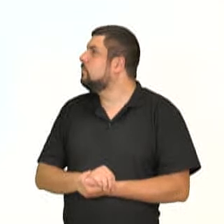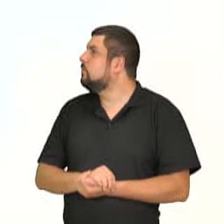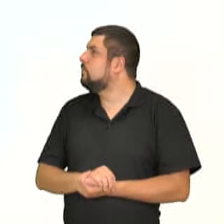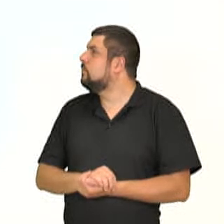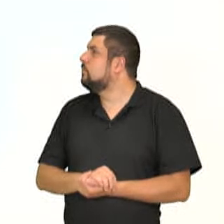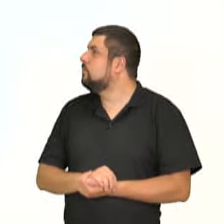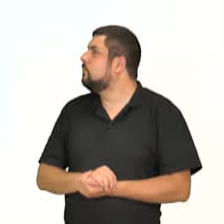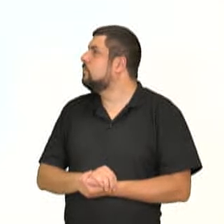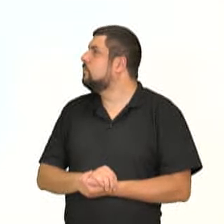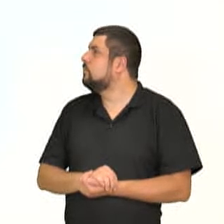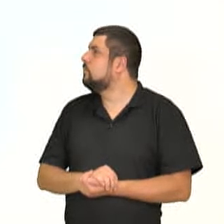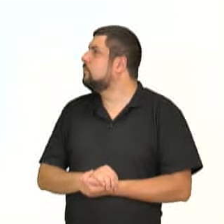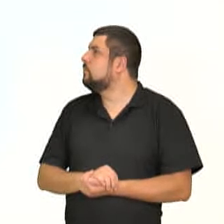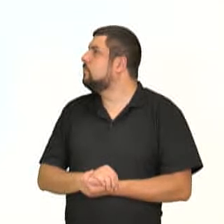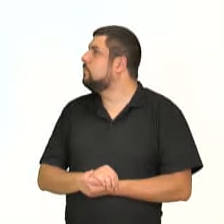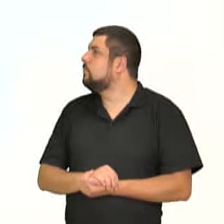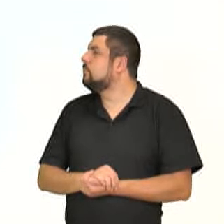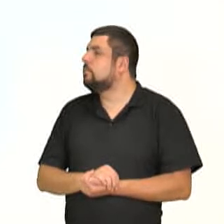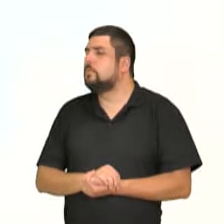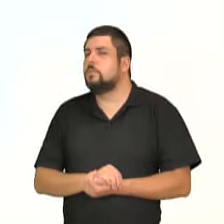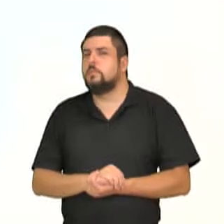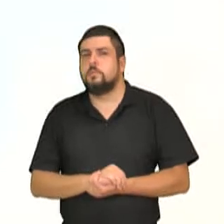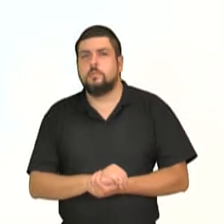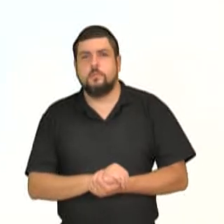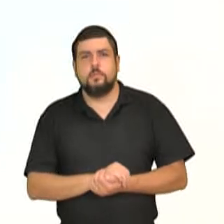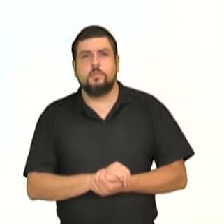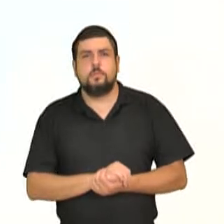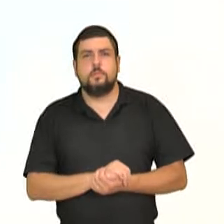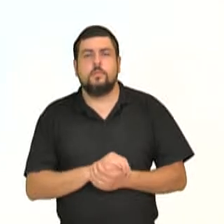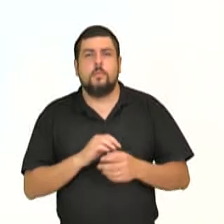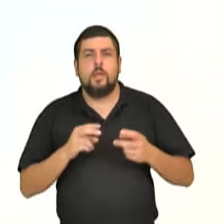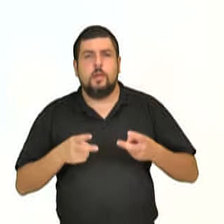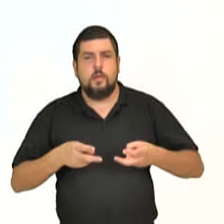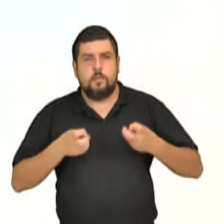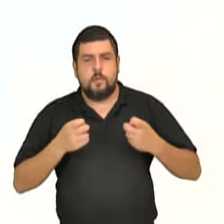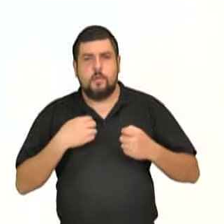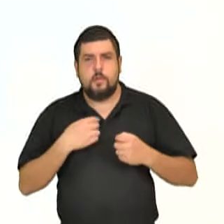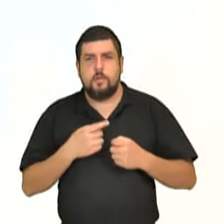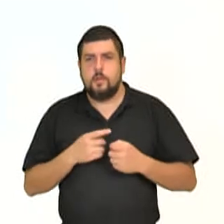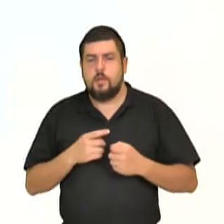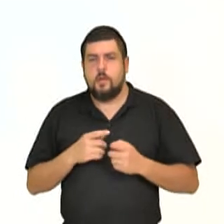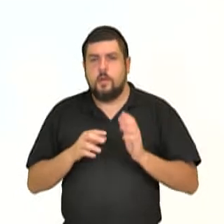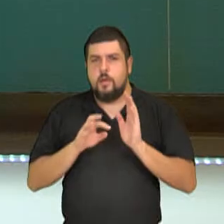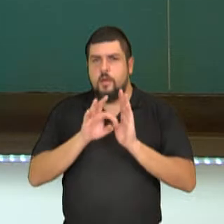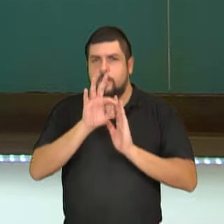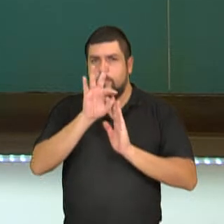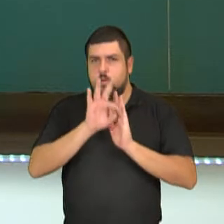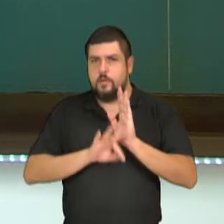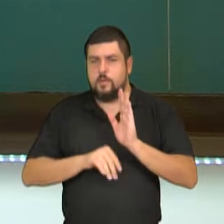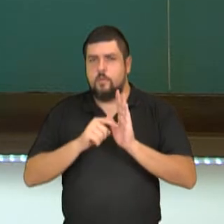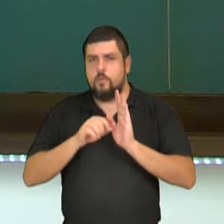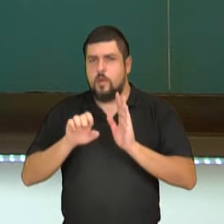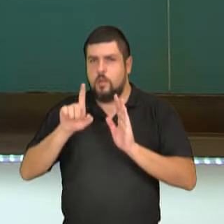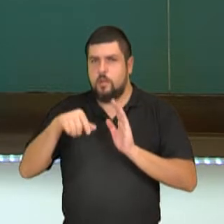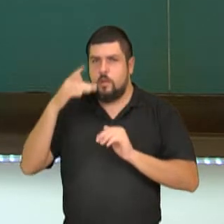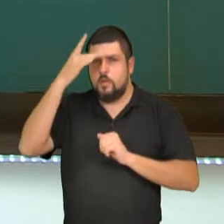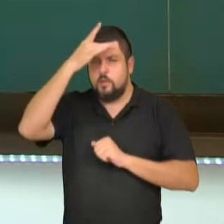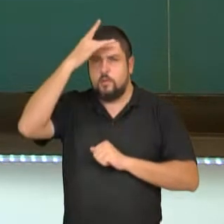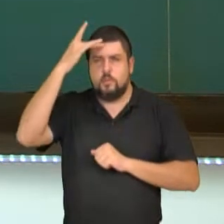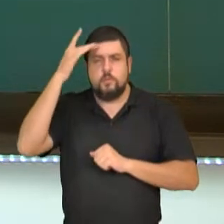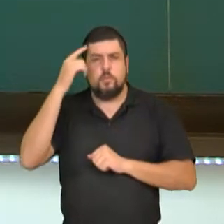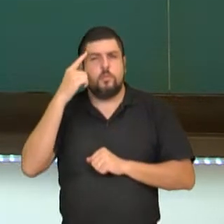sin internet. Veja aqui então, é um dia que está sendo aqui mostrado da vida de uma pessoa